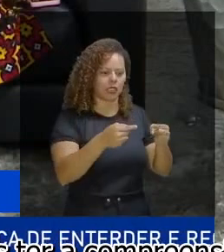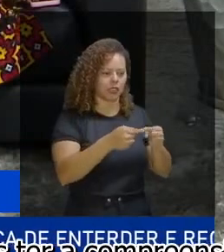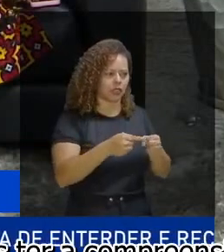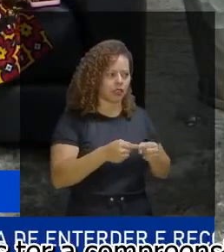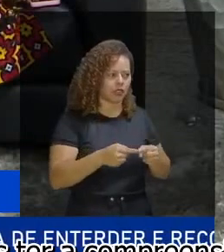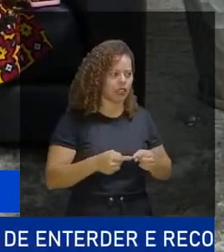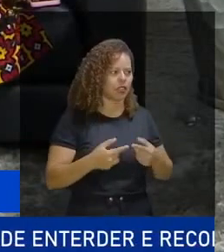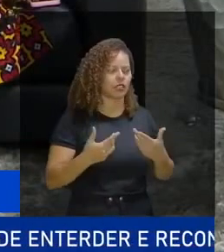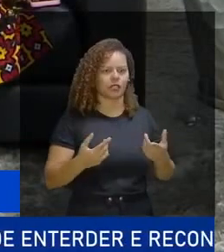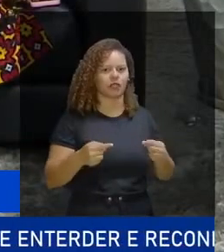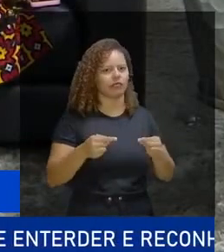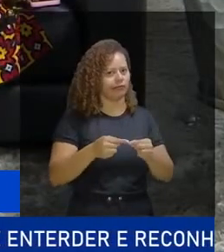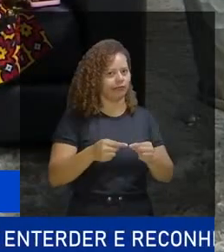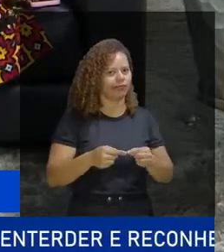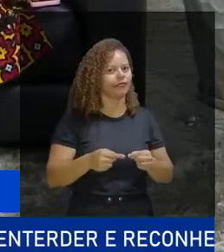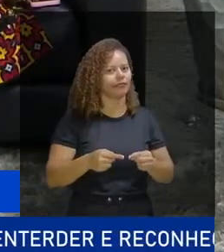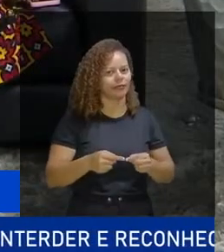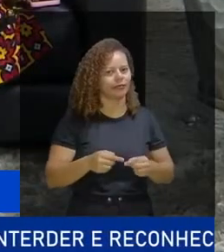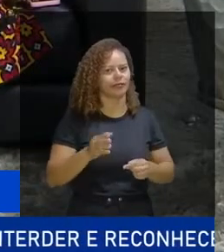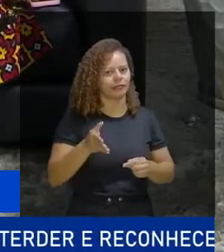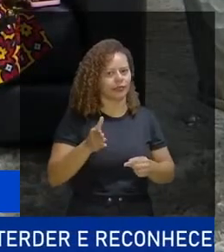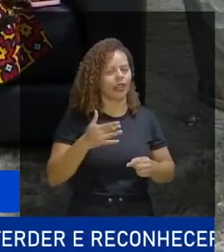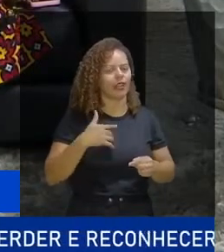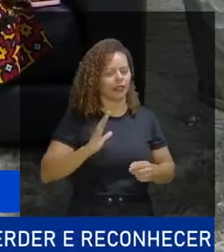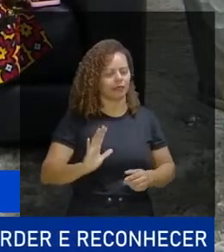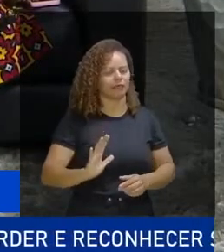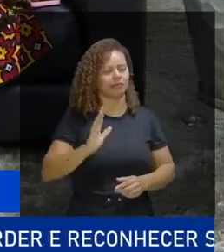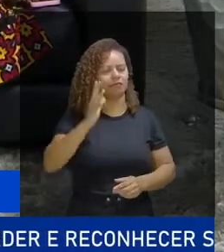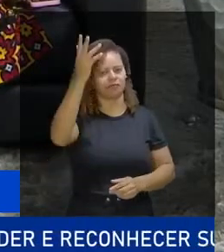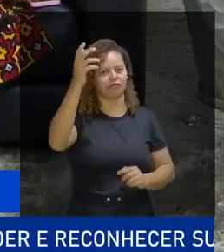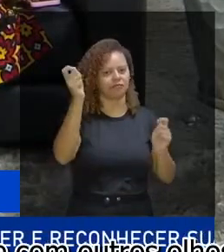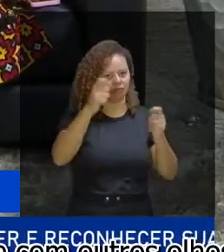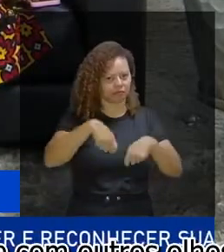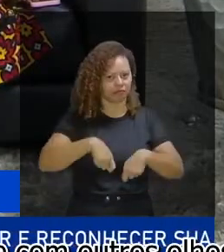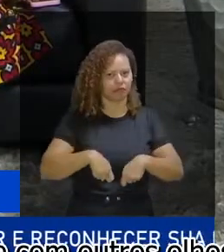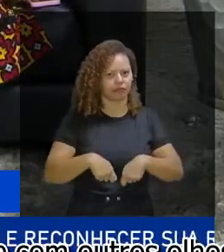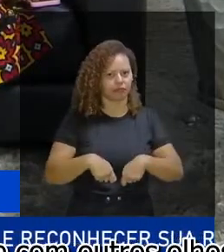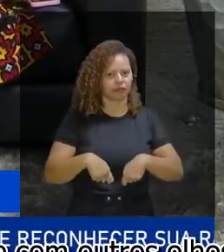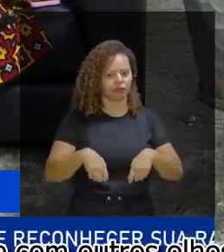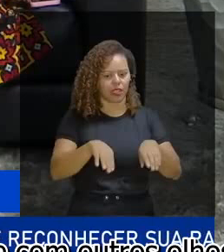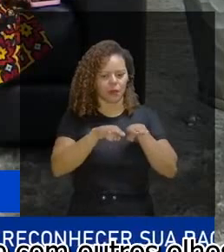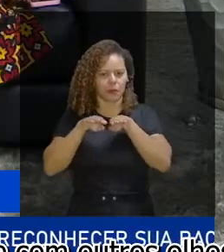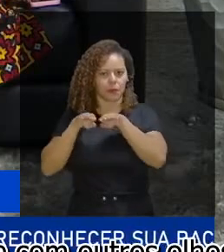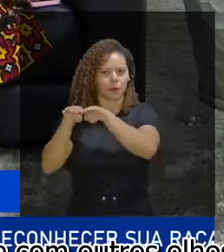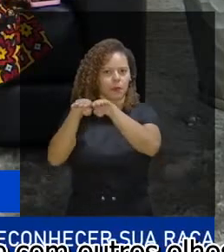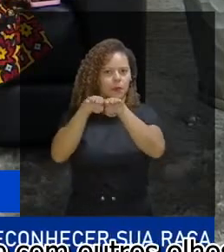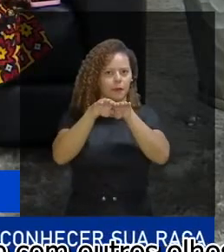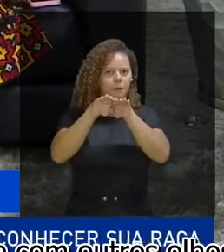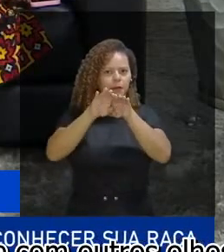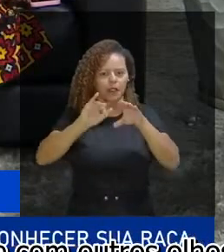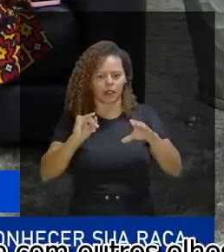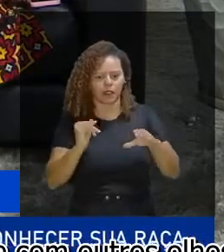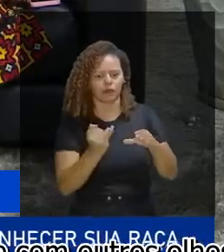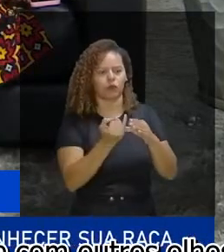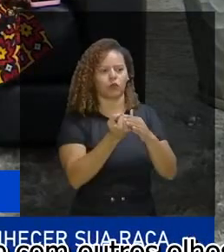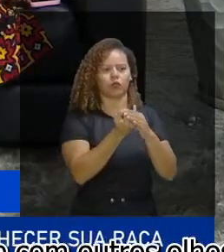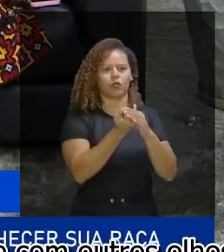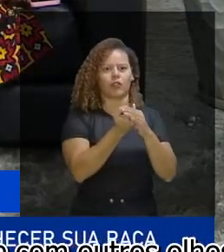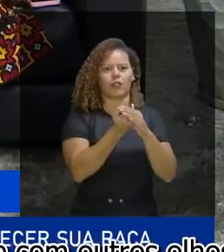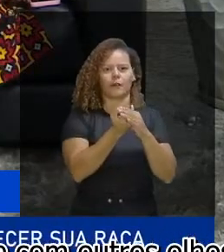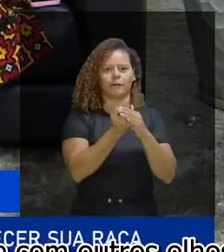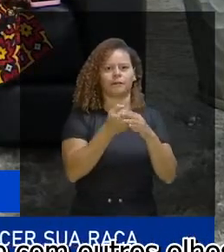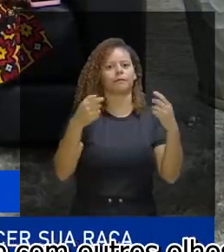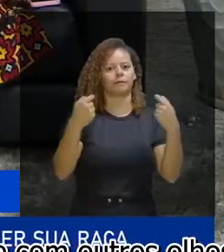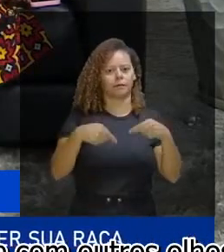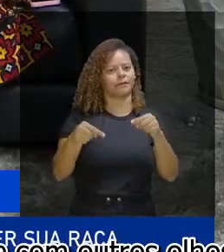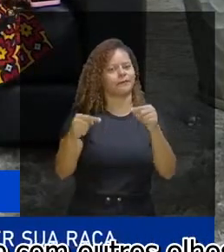compreensão que precisamos fazer isso acontecer. Essa igualdade, essa inclusão, ela tem